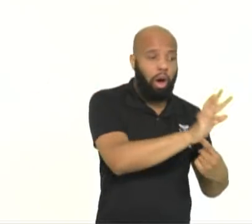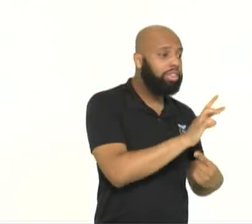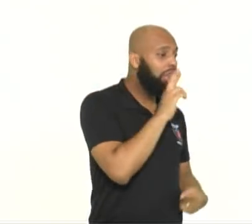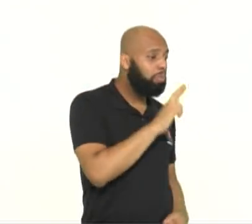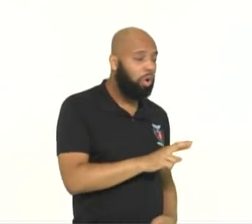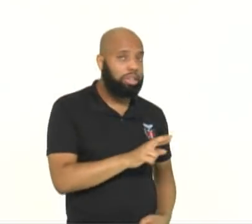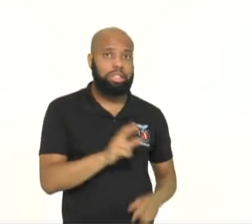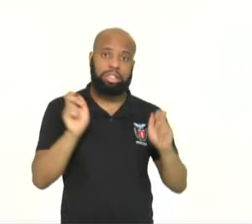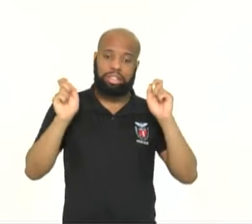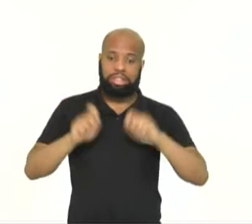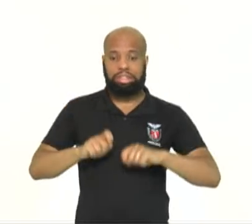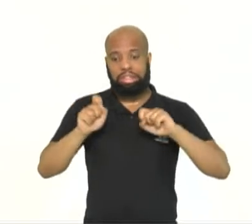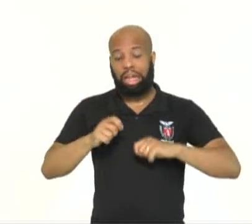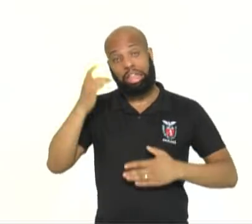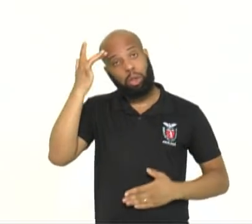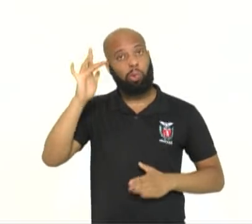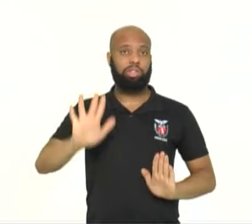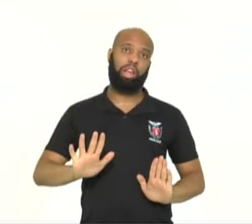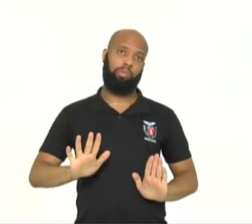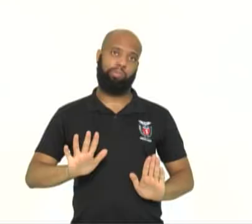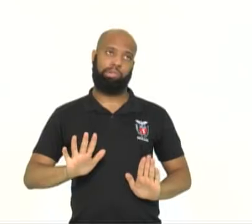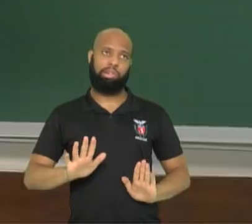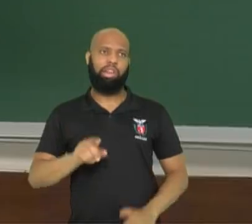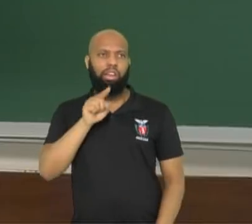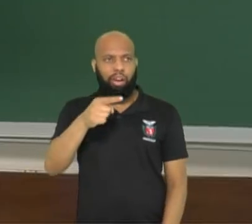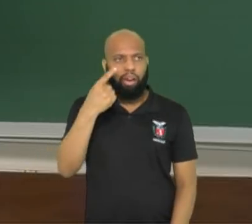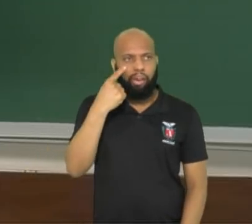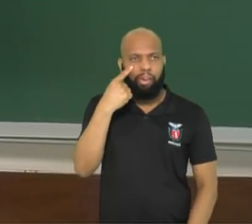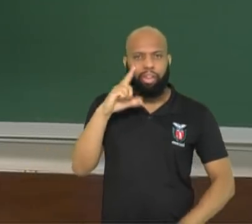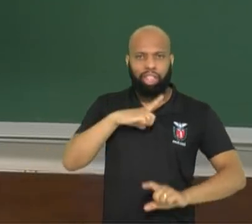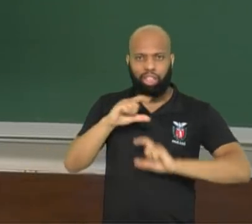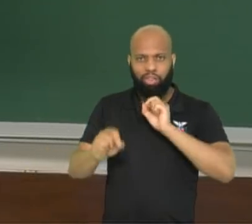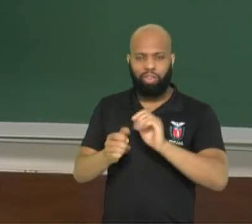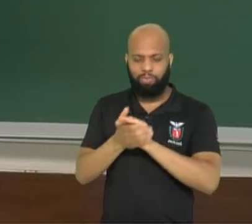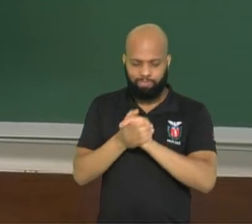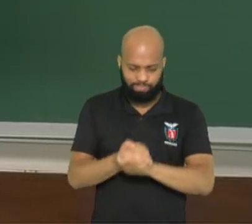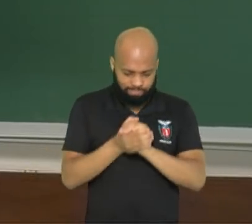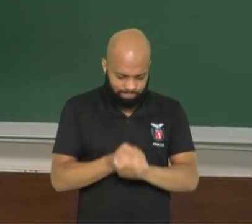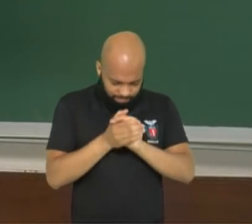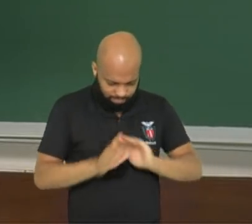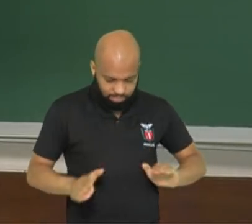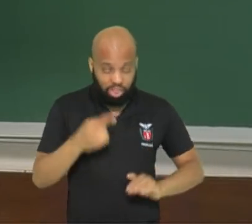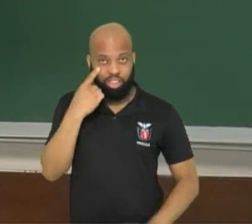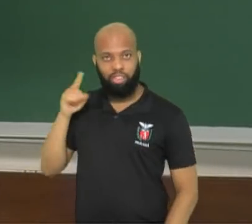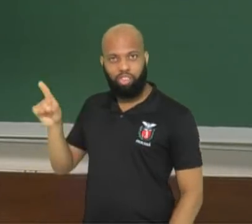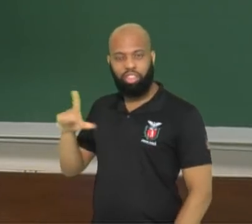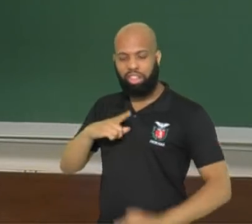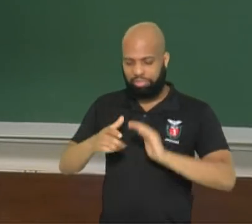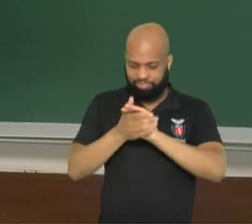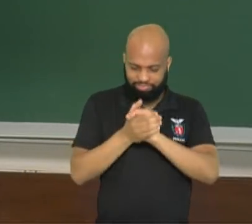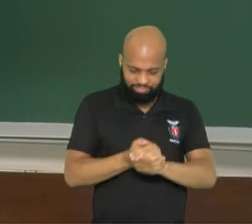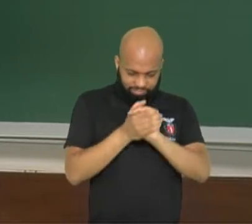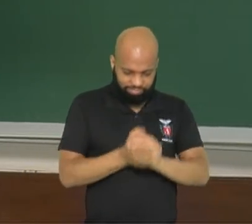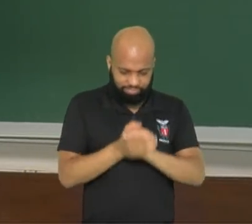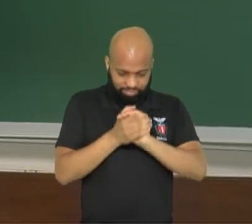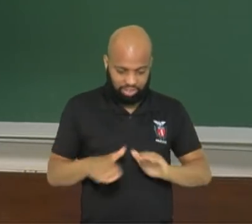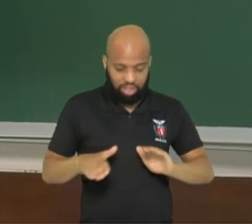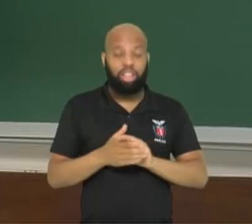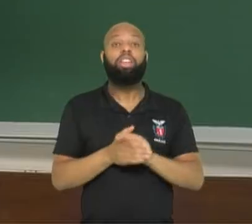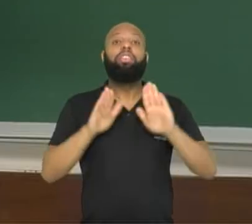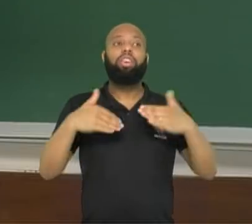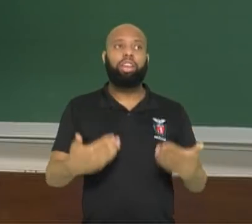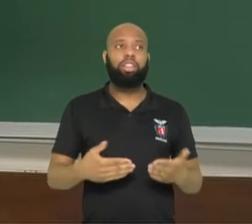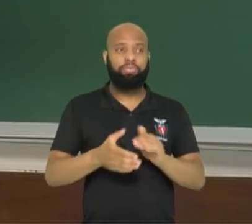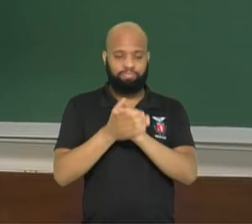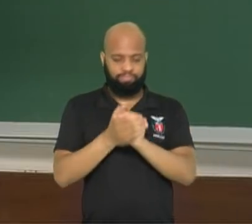são possíveis de se prever. Vocês viram aqui o dado, que a professora colocou o dado? Então,